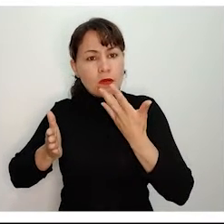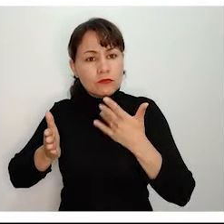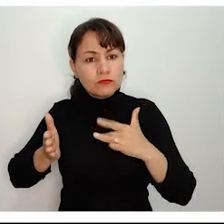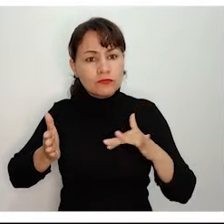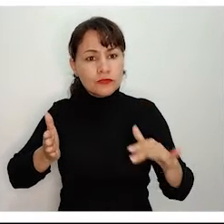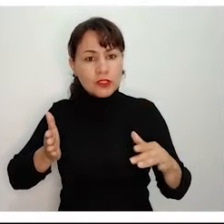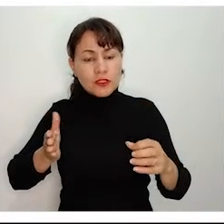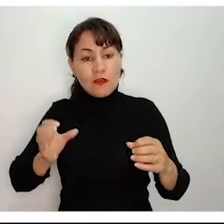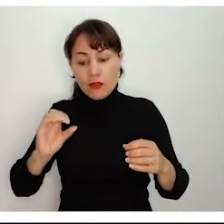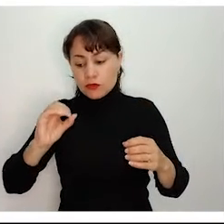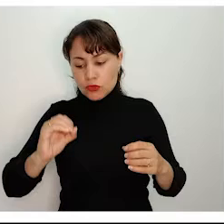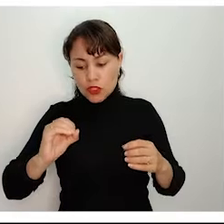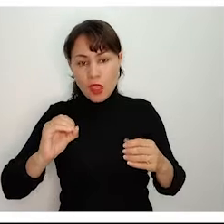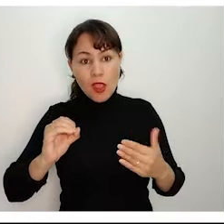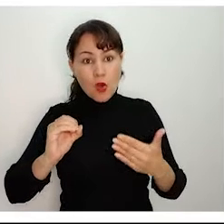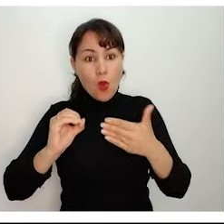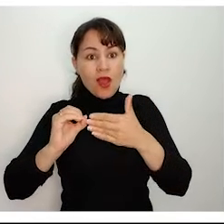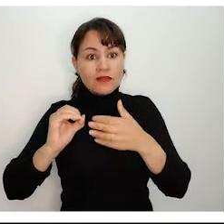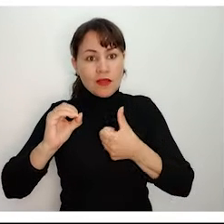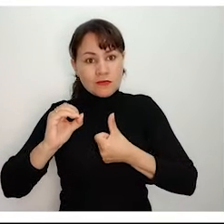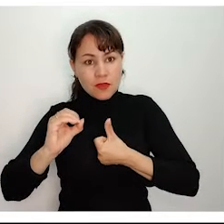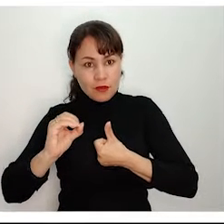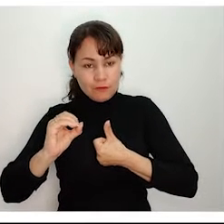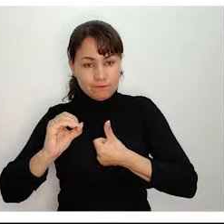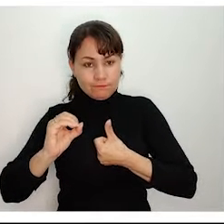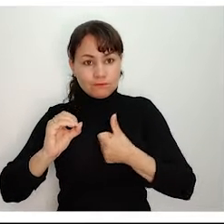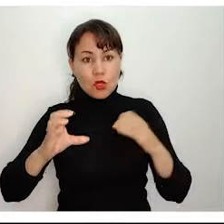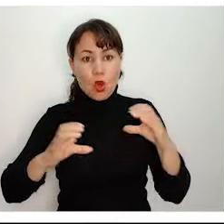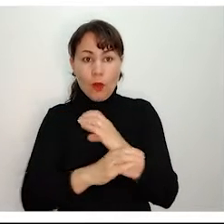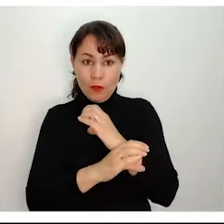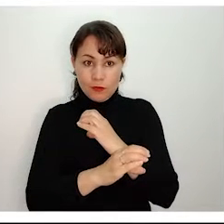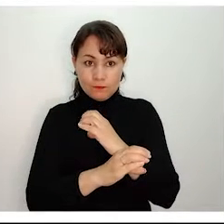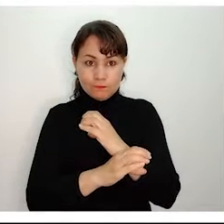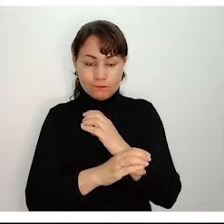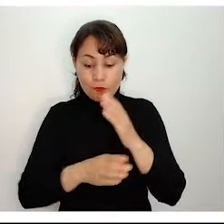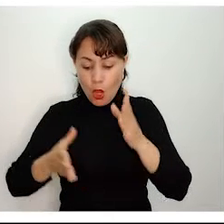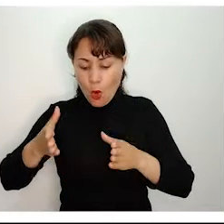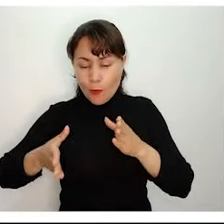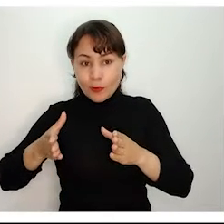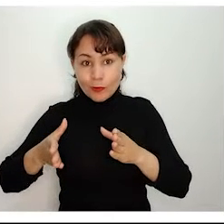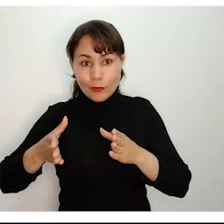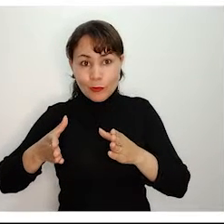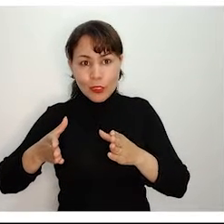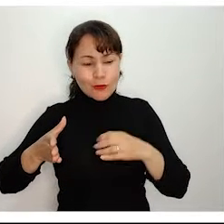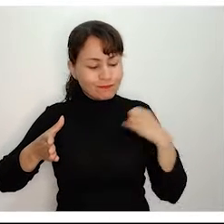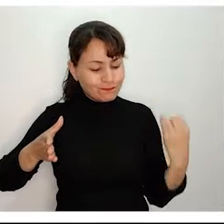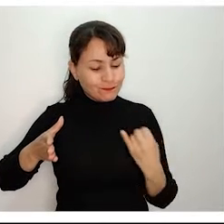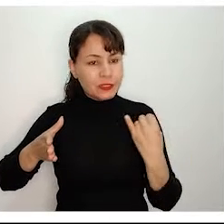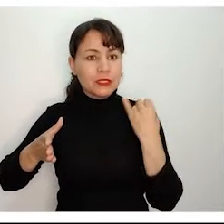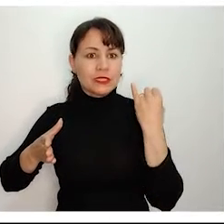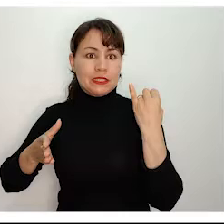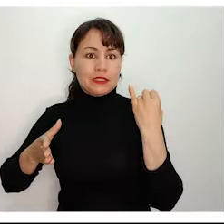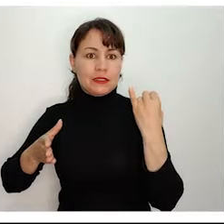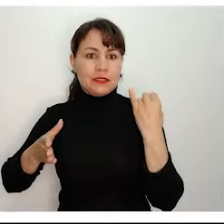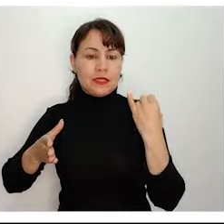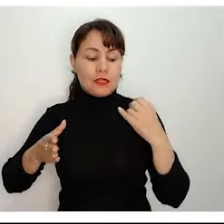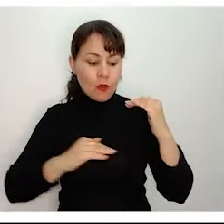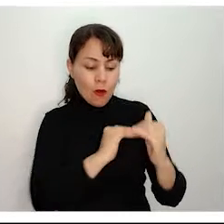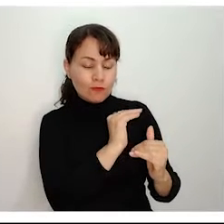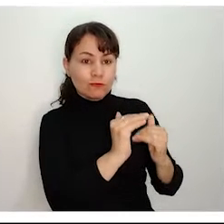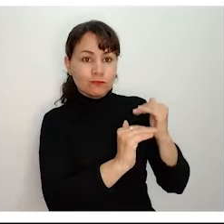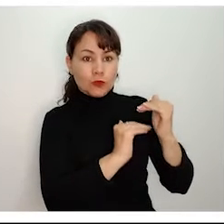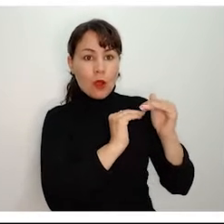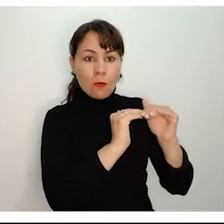primeira infância, ele vai de 0 até 6 anos completos. É um período extremamente